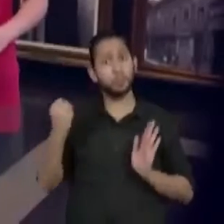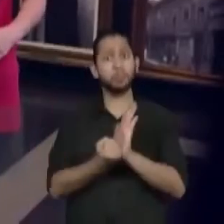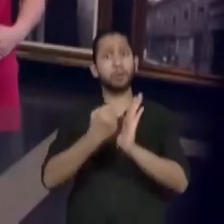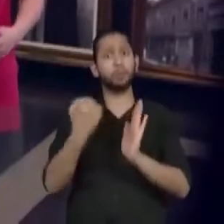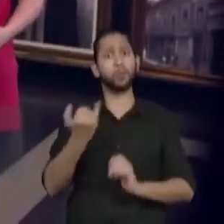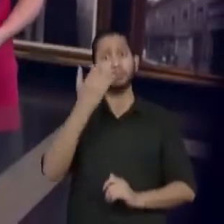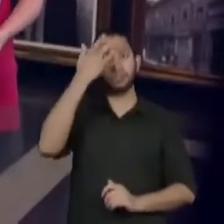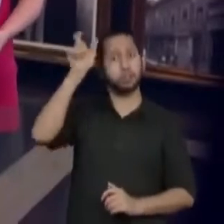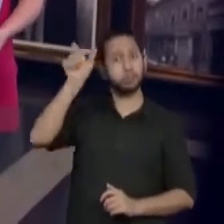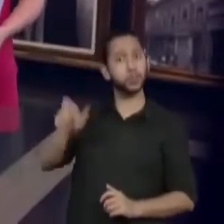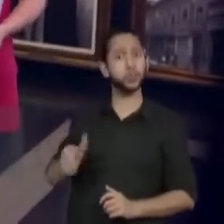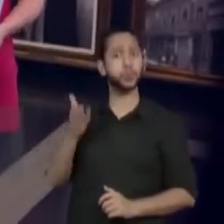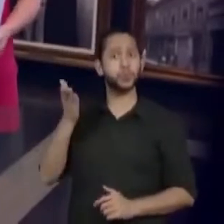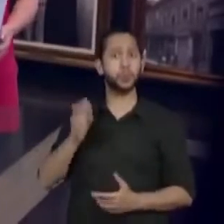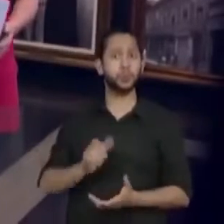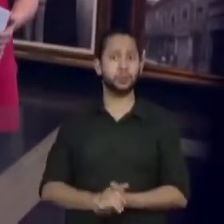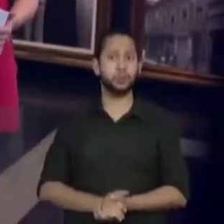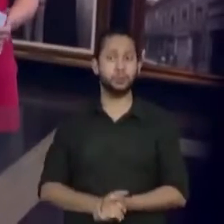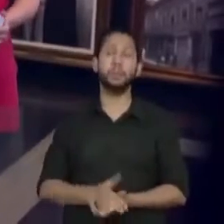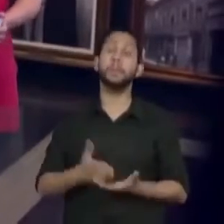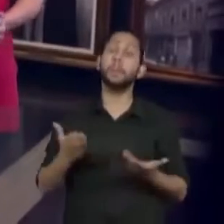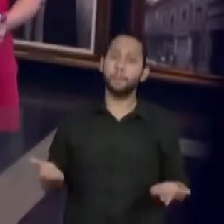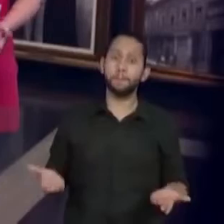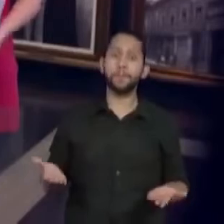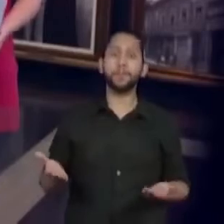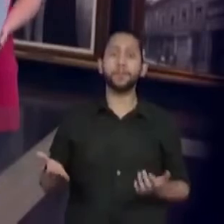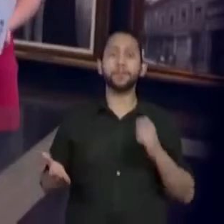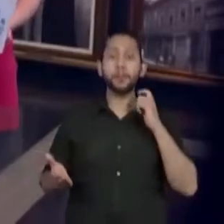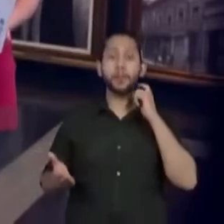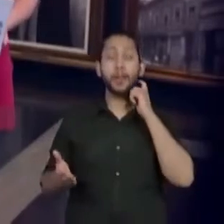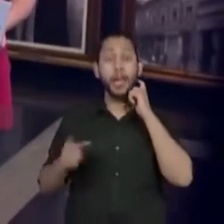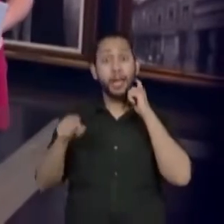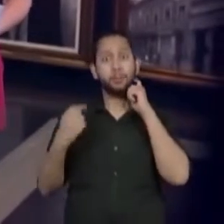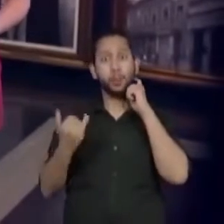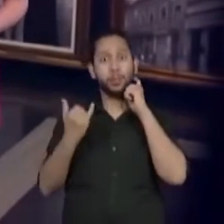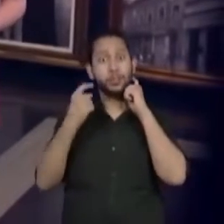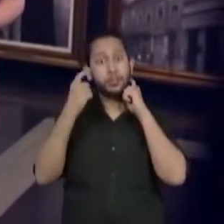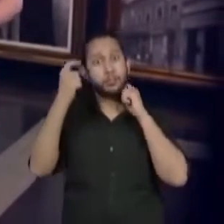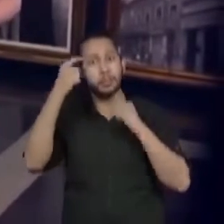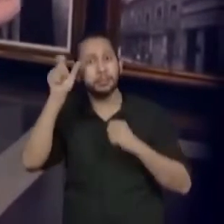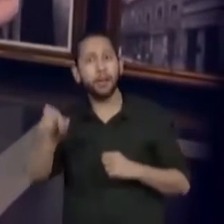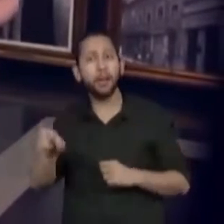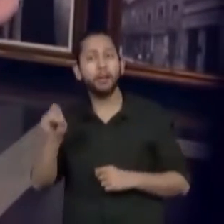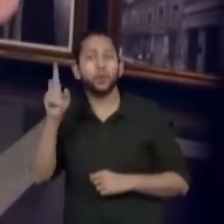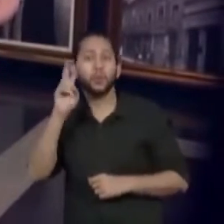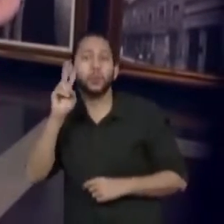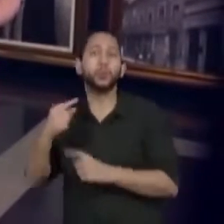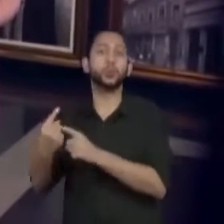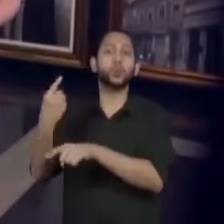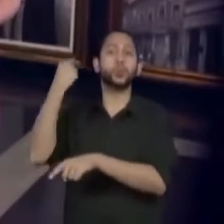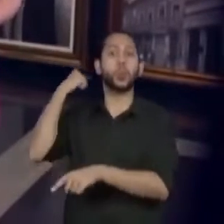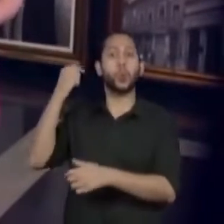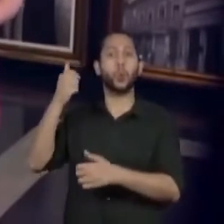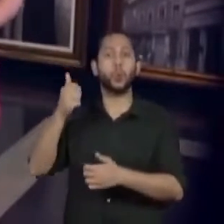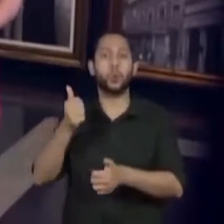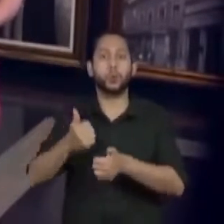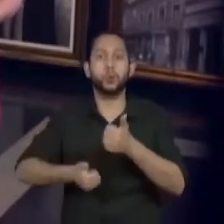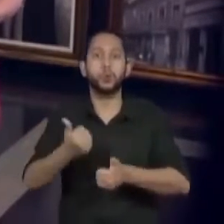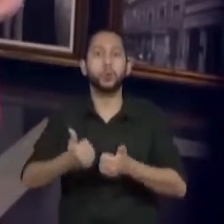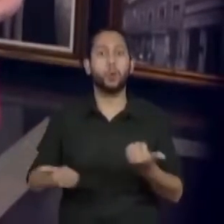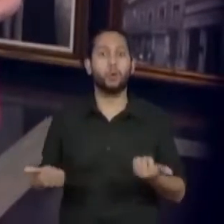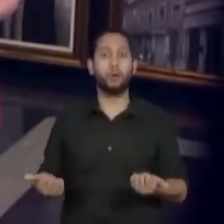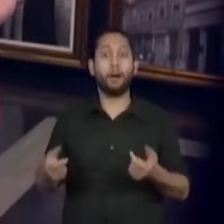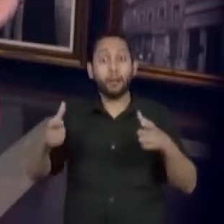esse ambiente ele foi escolhido para projetar essa questão da história, não é? É um ambiente rico em